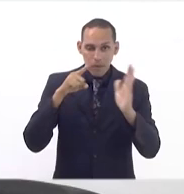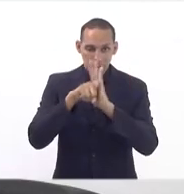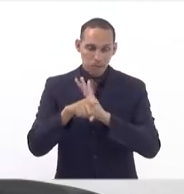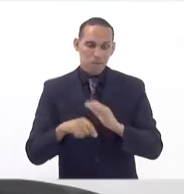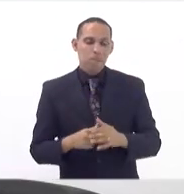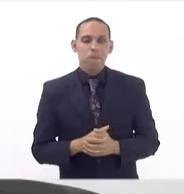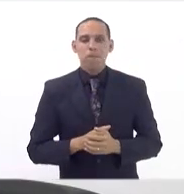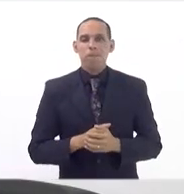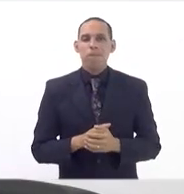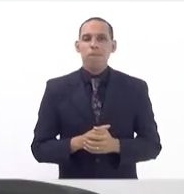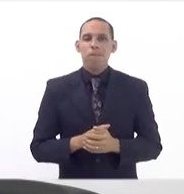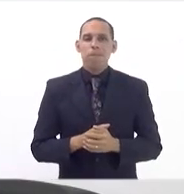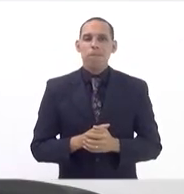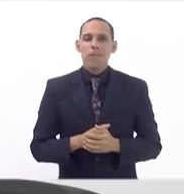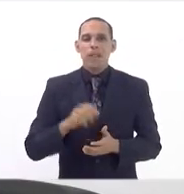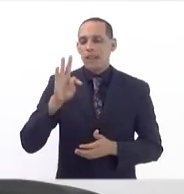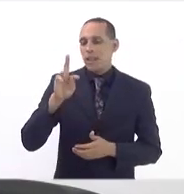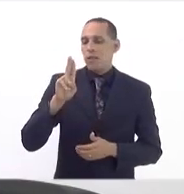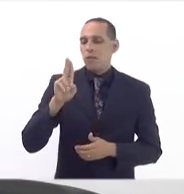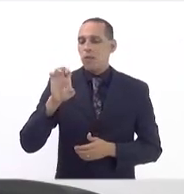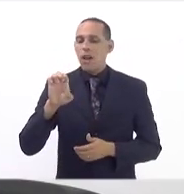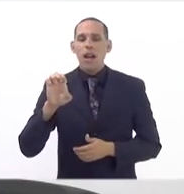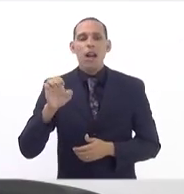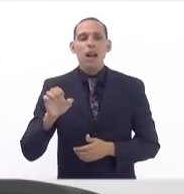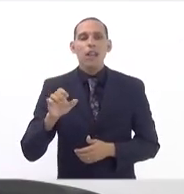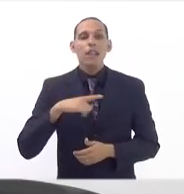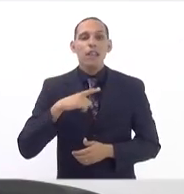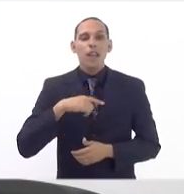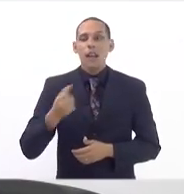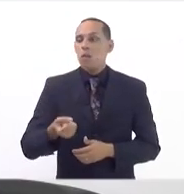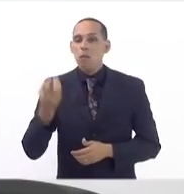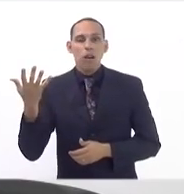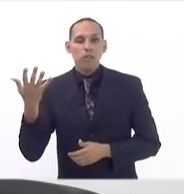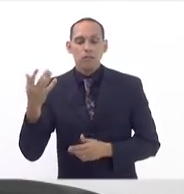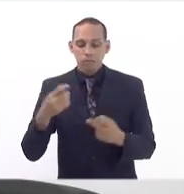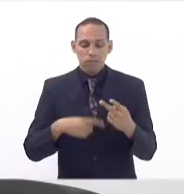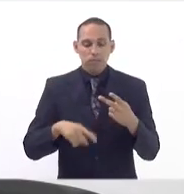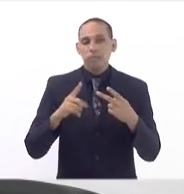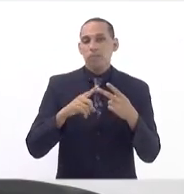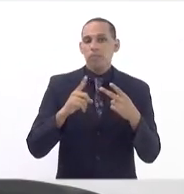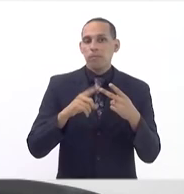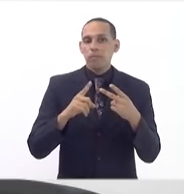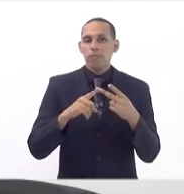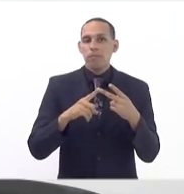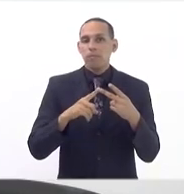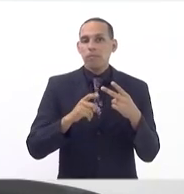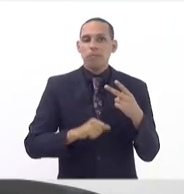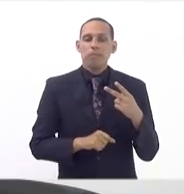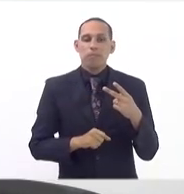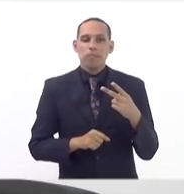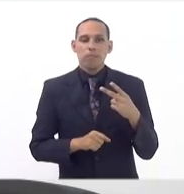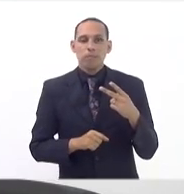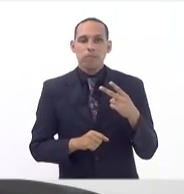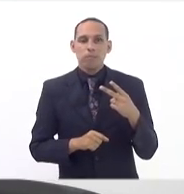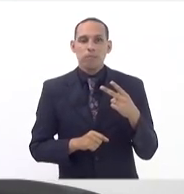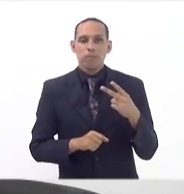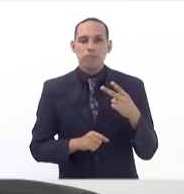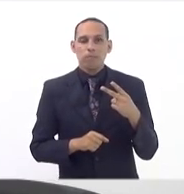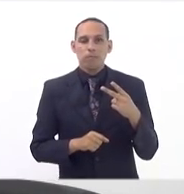perguntas quantos teu és a SuperVia tem atualmente Quantos estão o